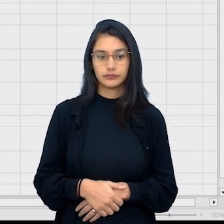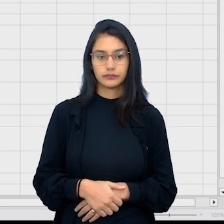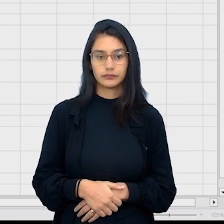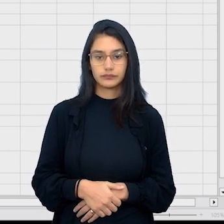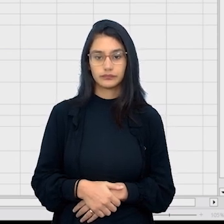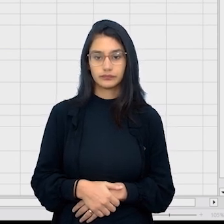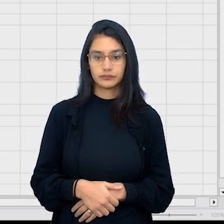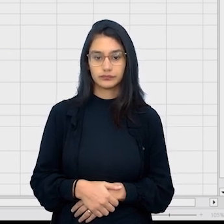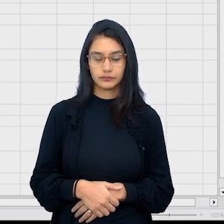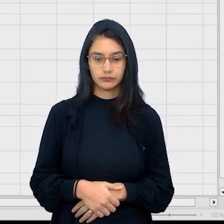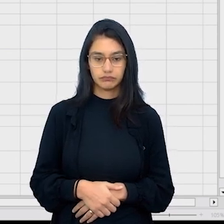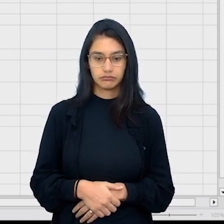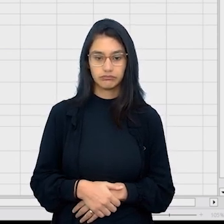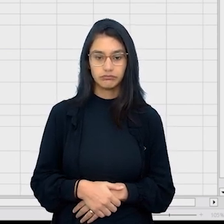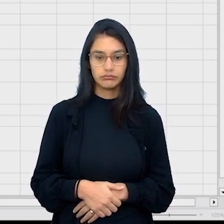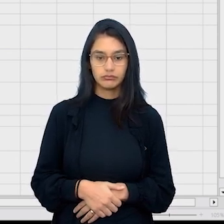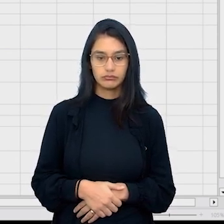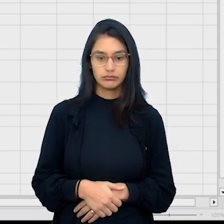Dividido